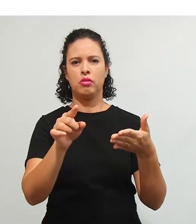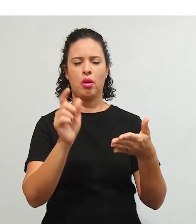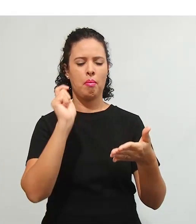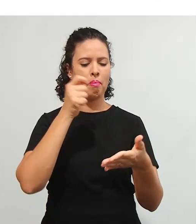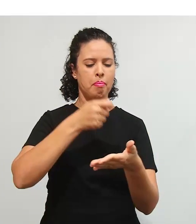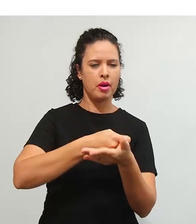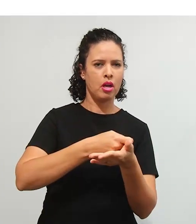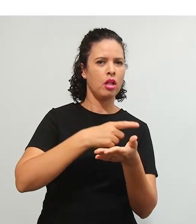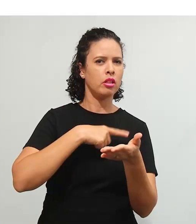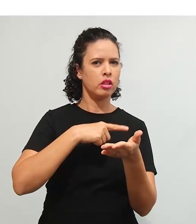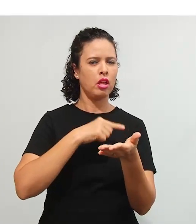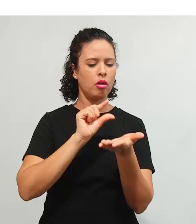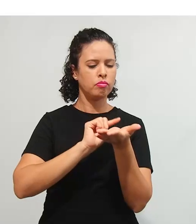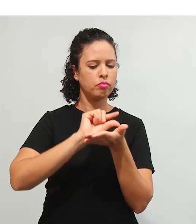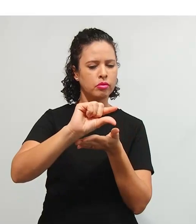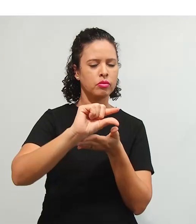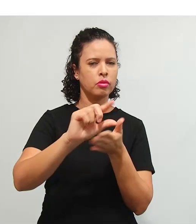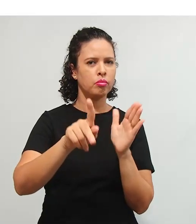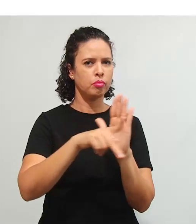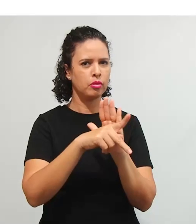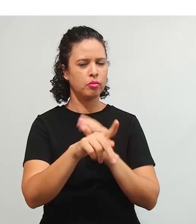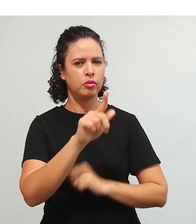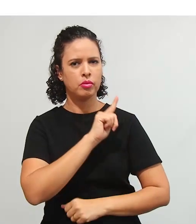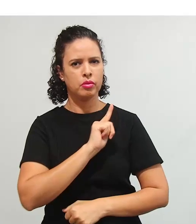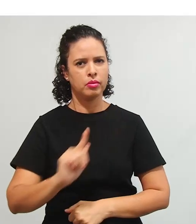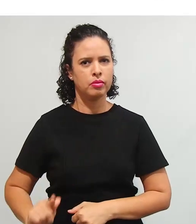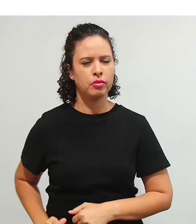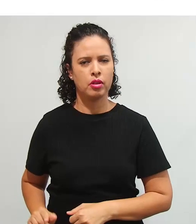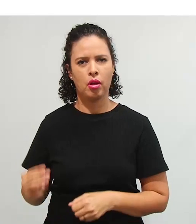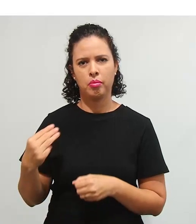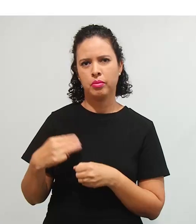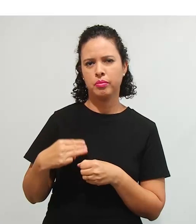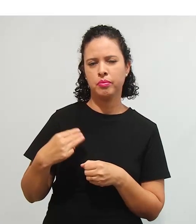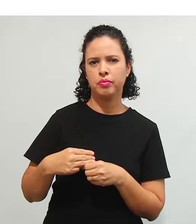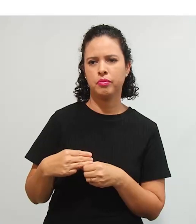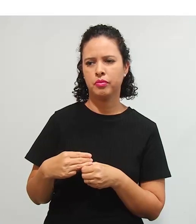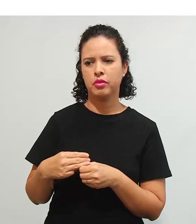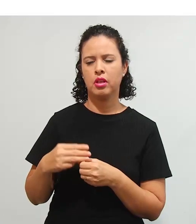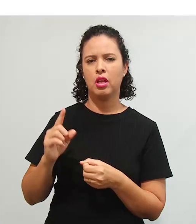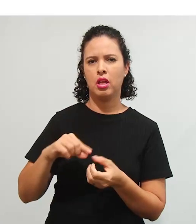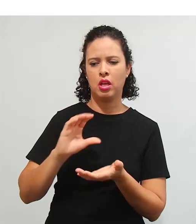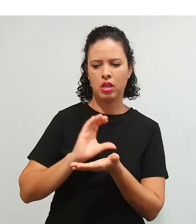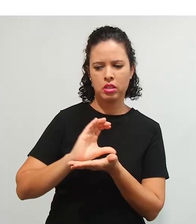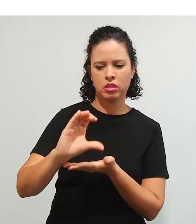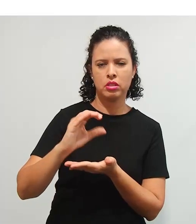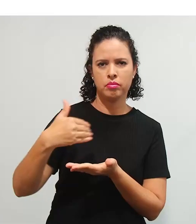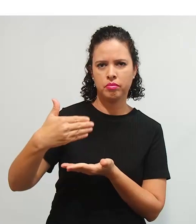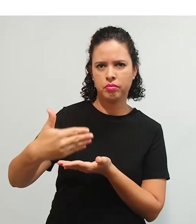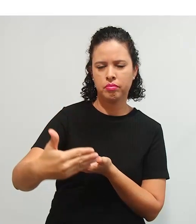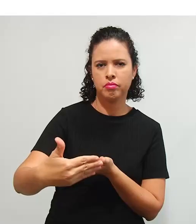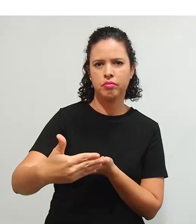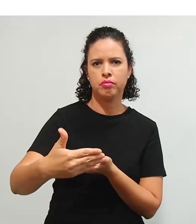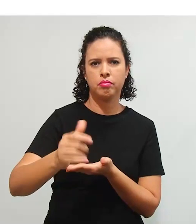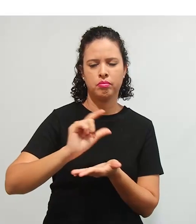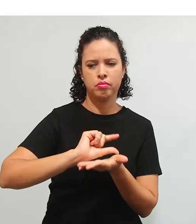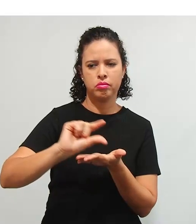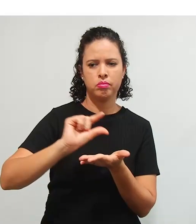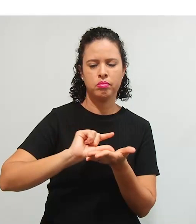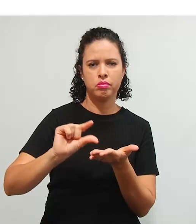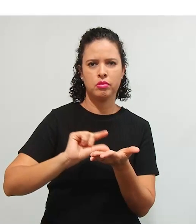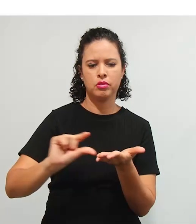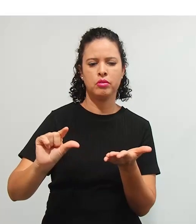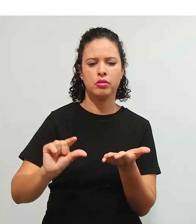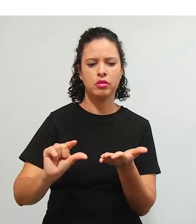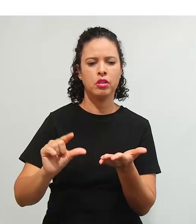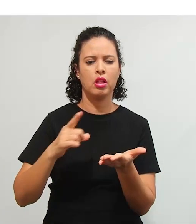e é classificada quanto à origem como receita corrente de contribuição, tá? Aí nós